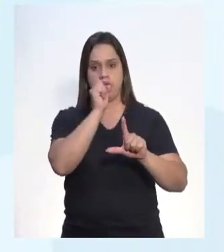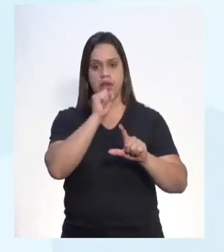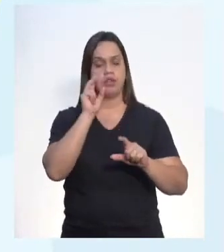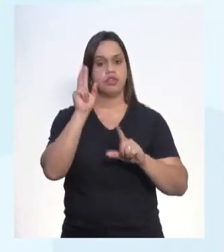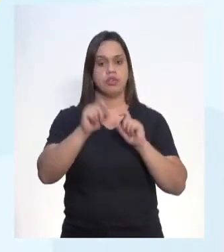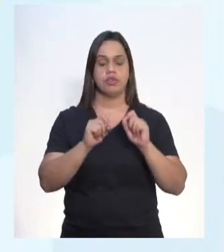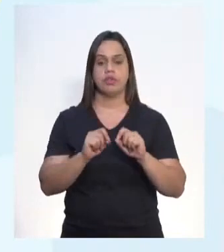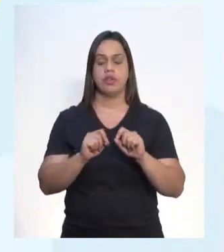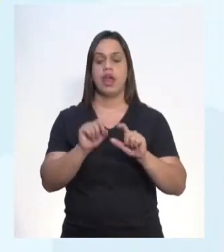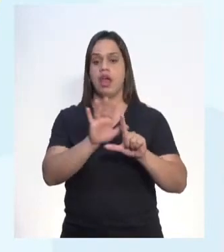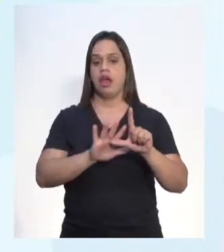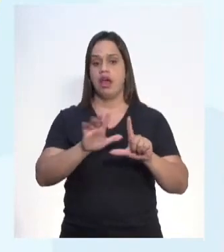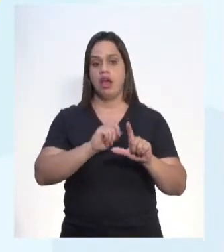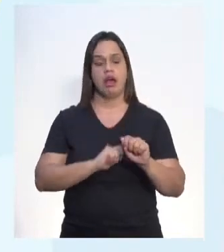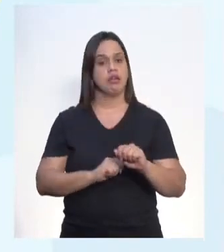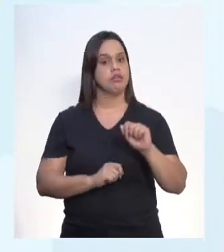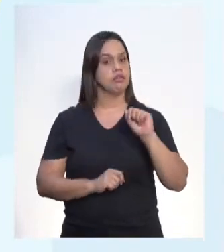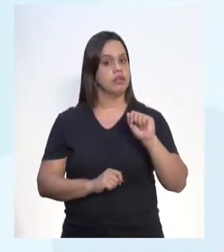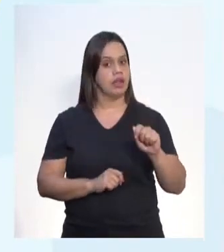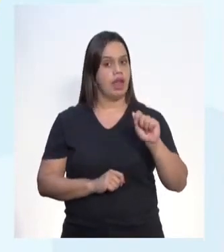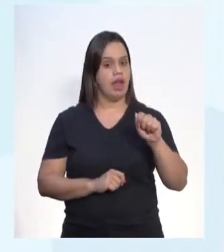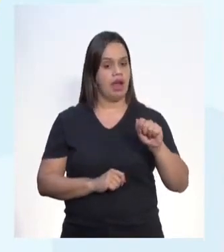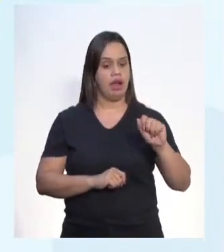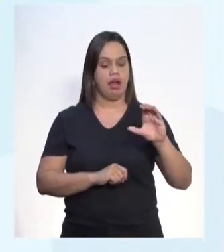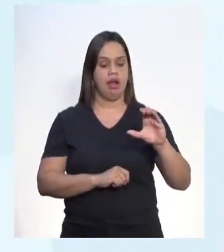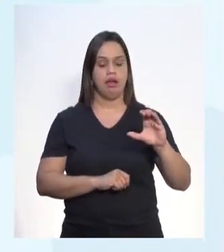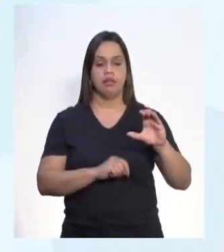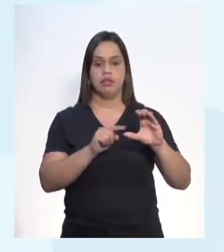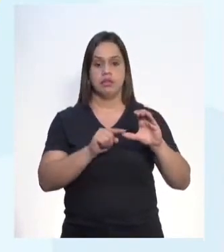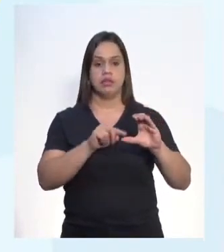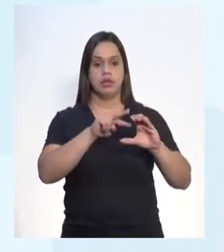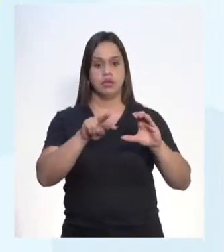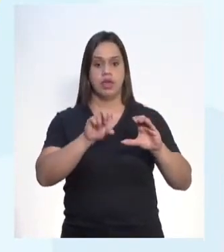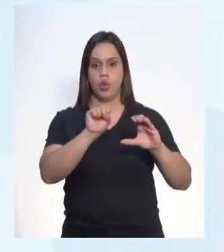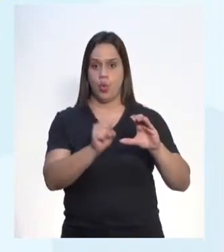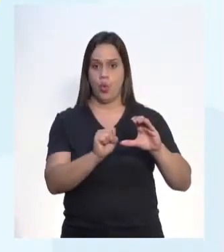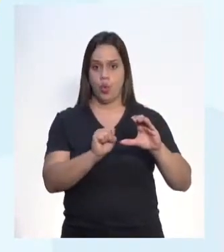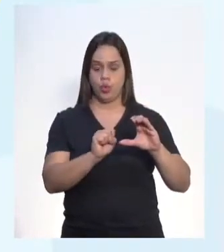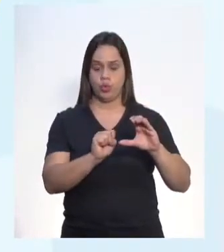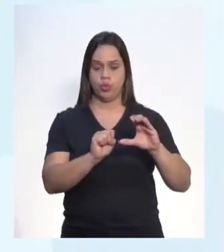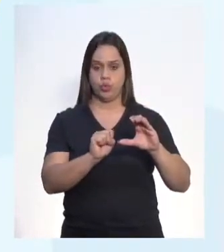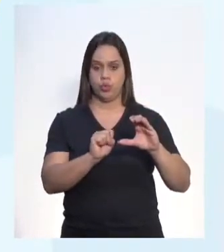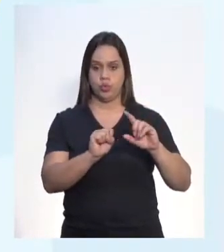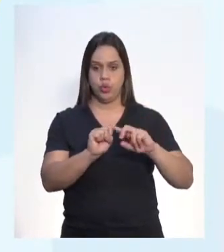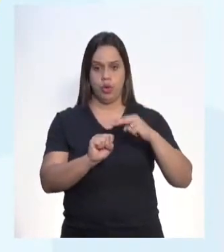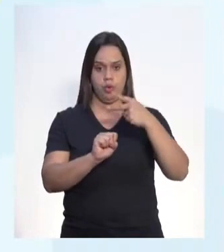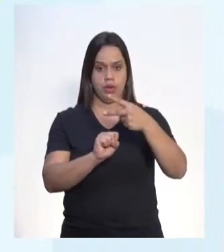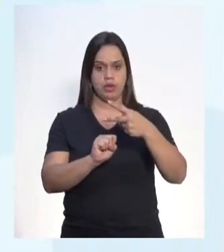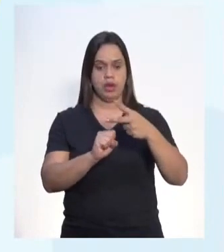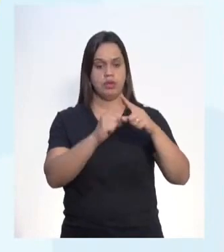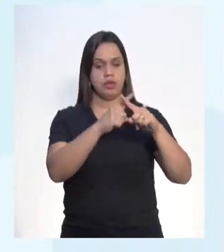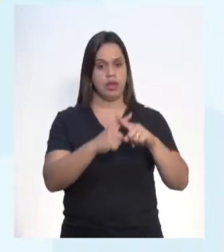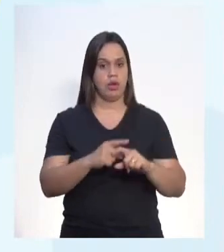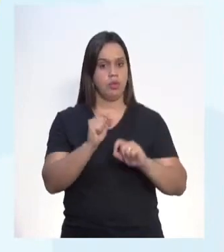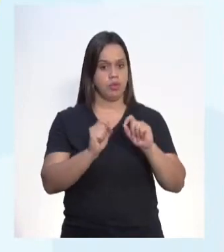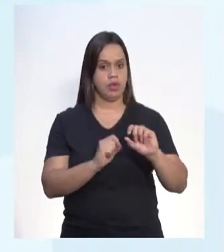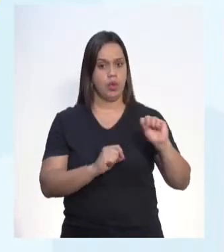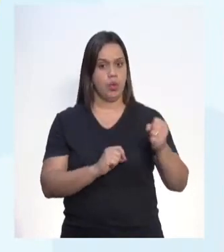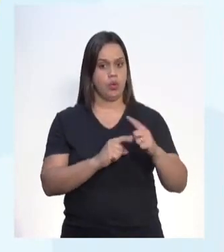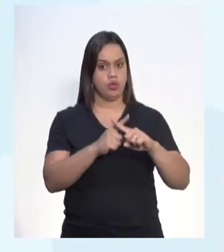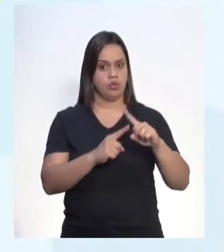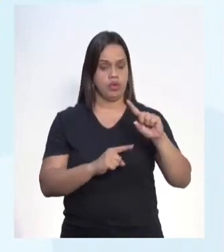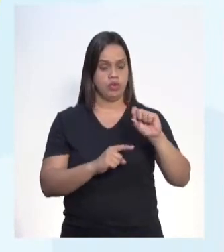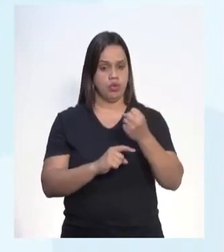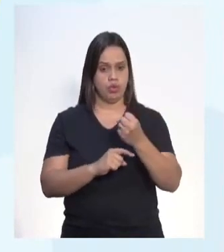a área do C, que tem aresta 8, vai ser 8 ao quadrado, que é 8